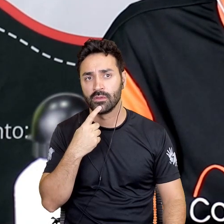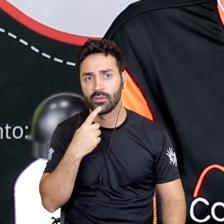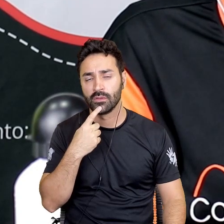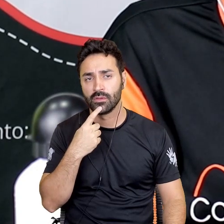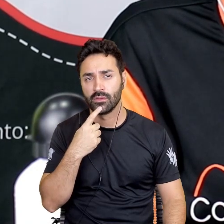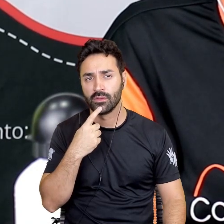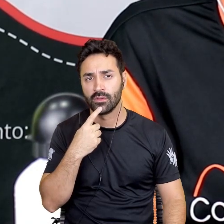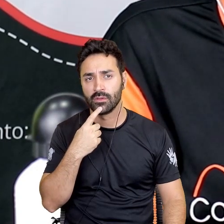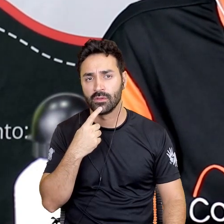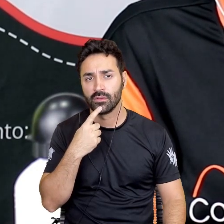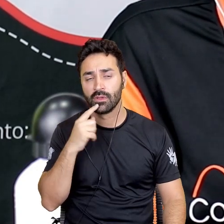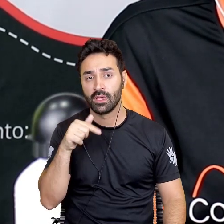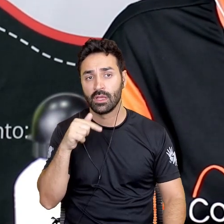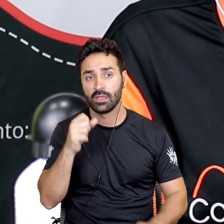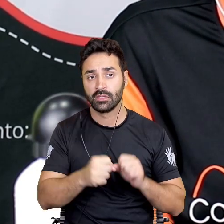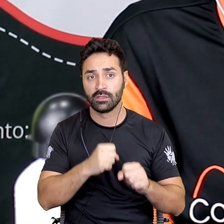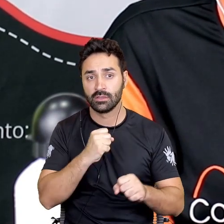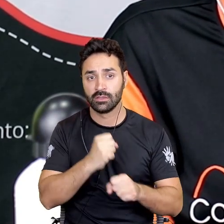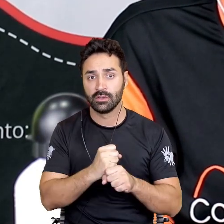E esse ano de